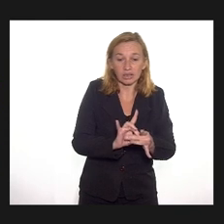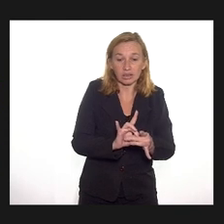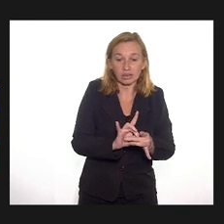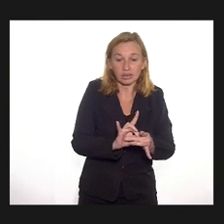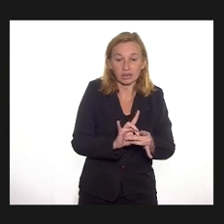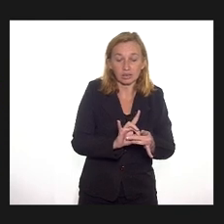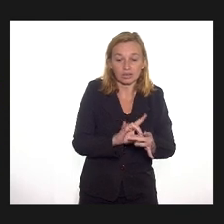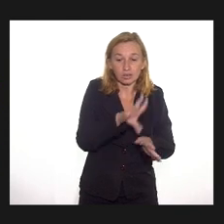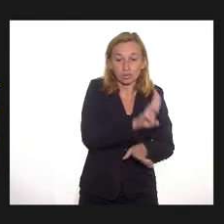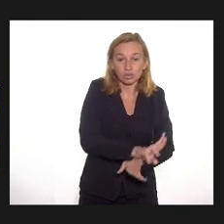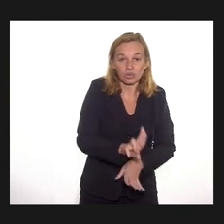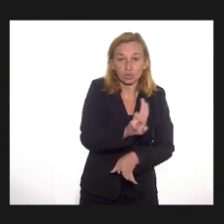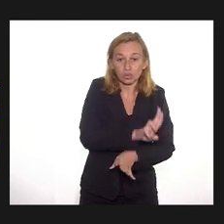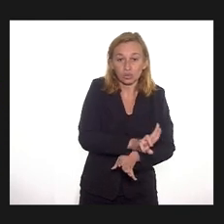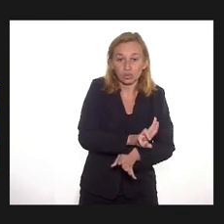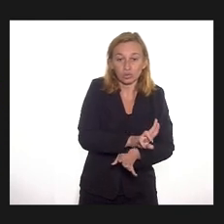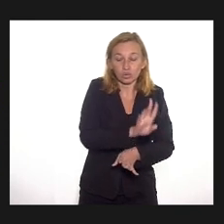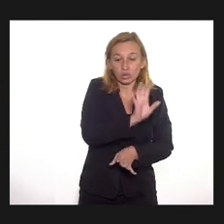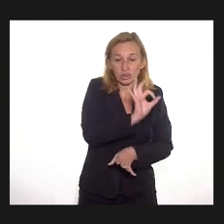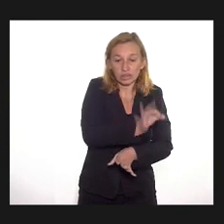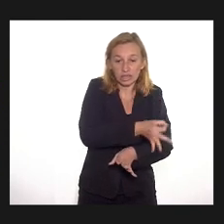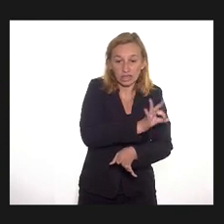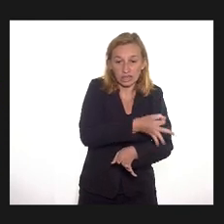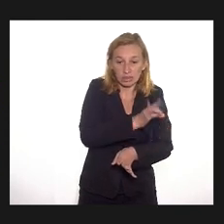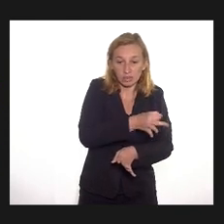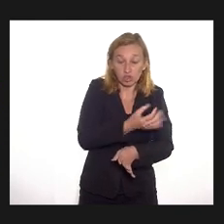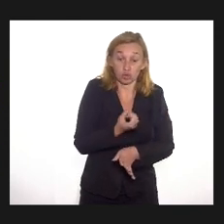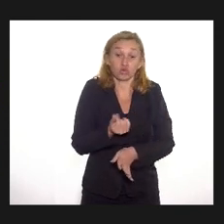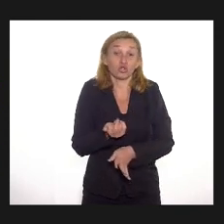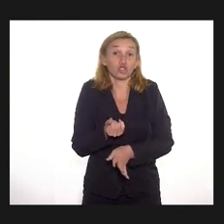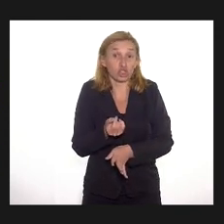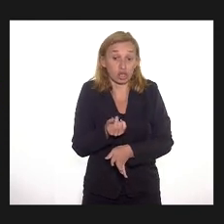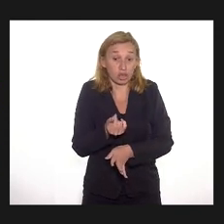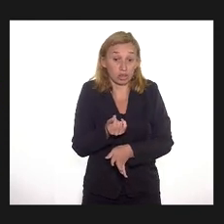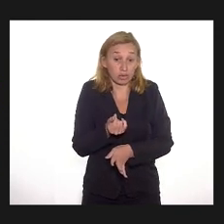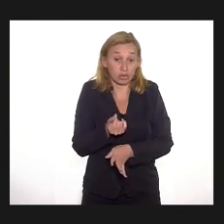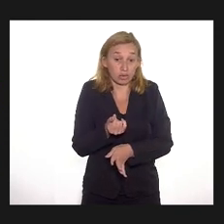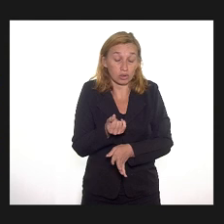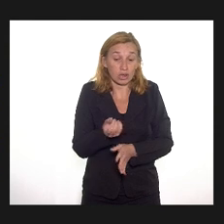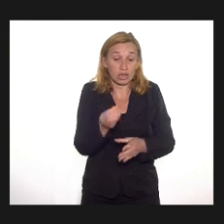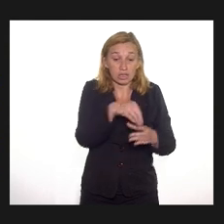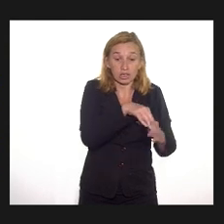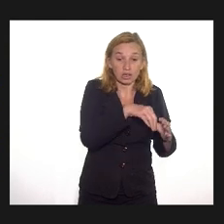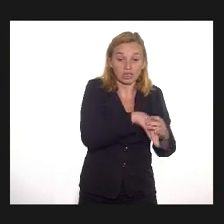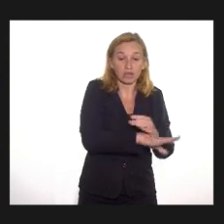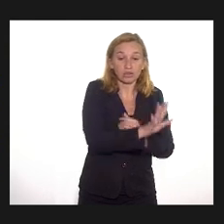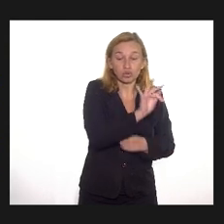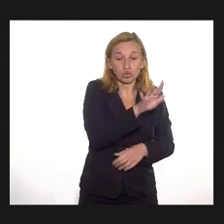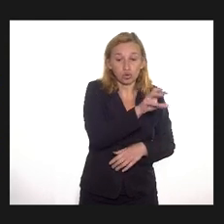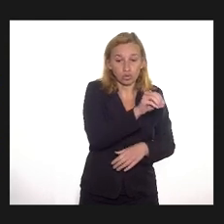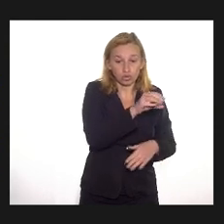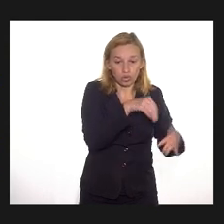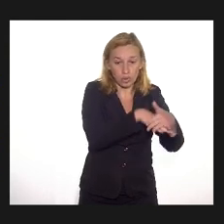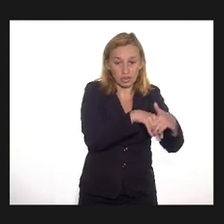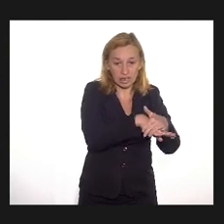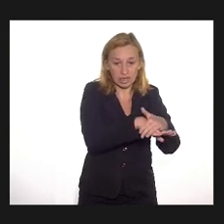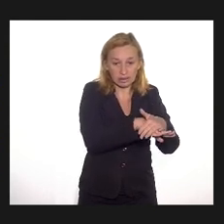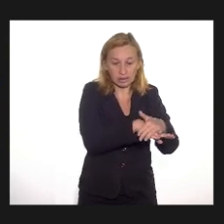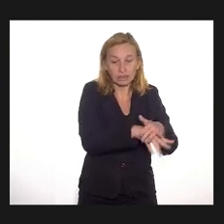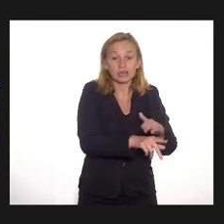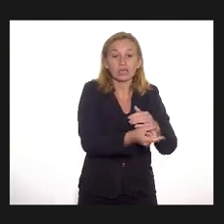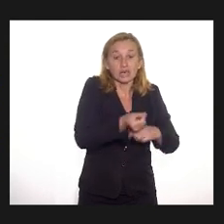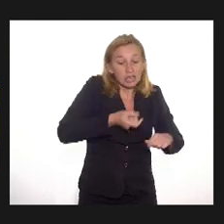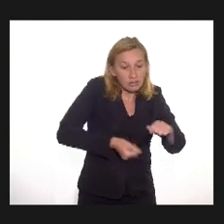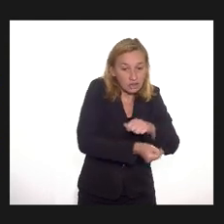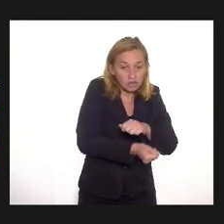de utilização justamente do dinheiro que estará nesse fundo. O dinheiro que estará nesse fundo, ele tem que ser